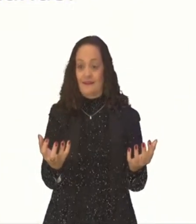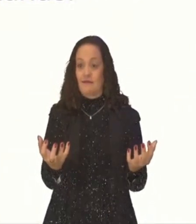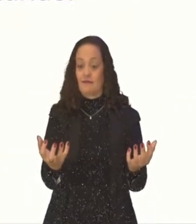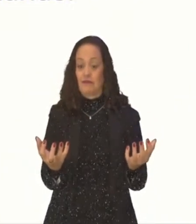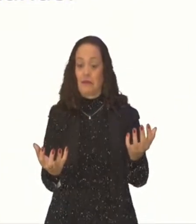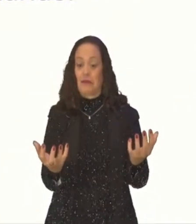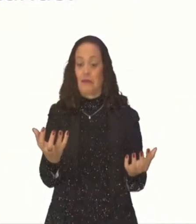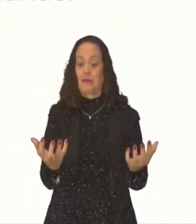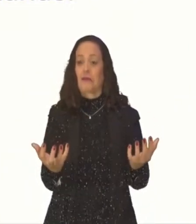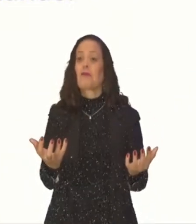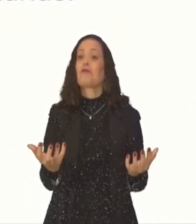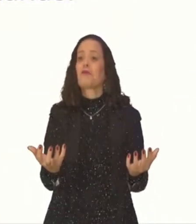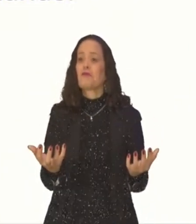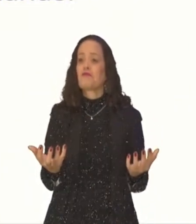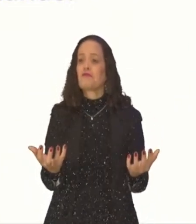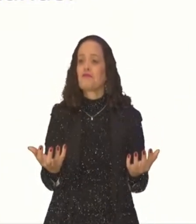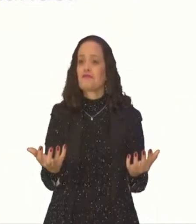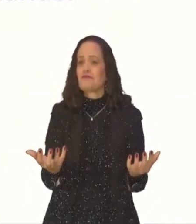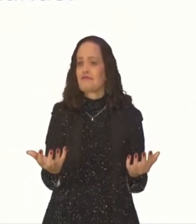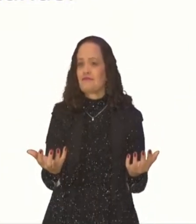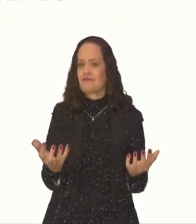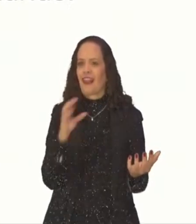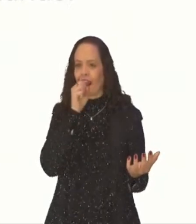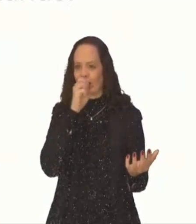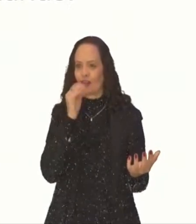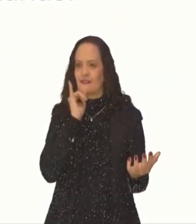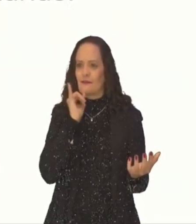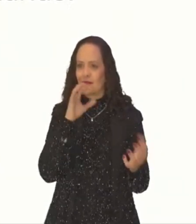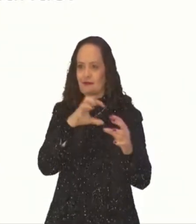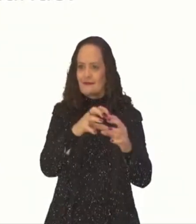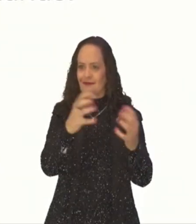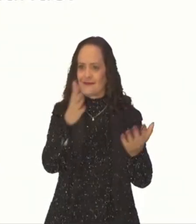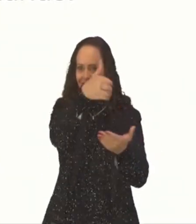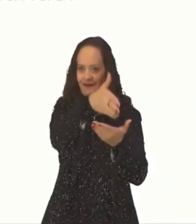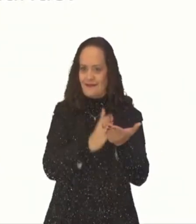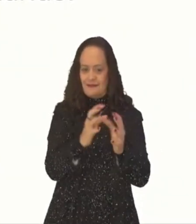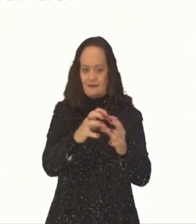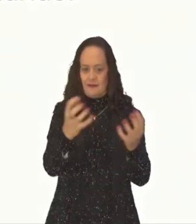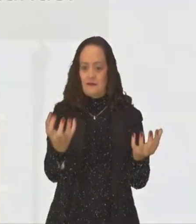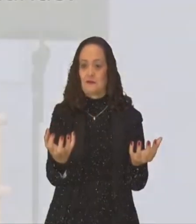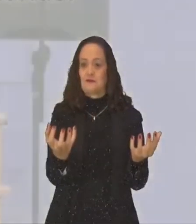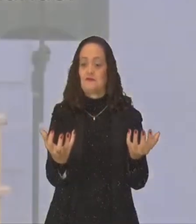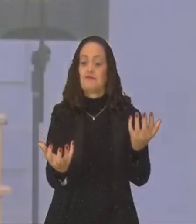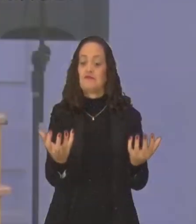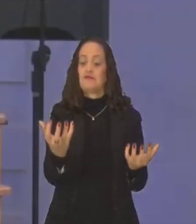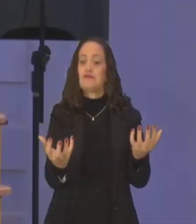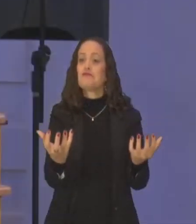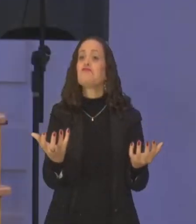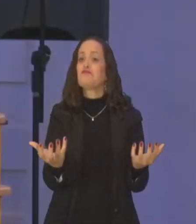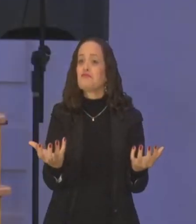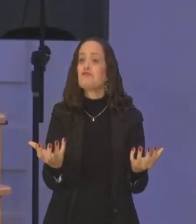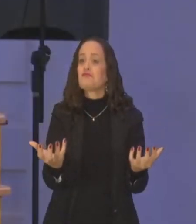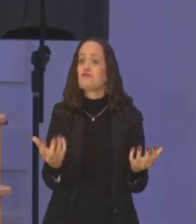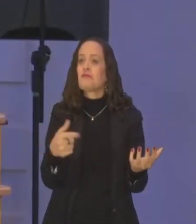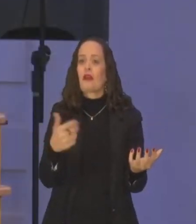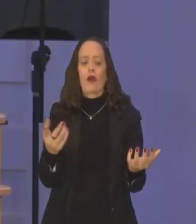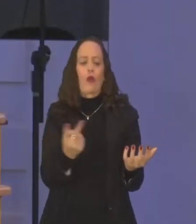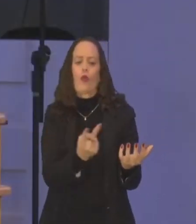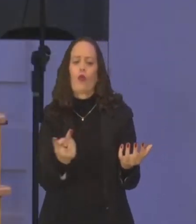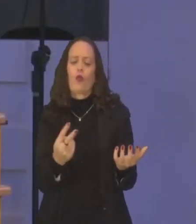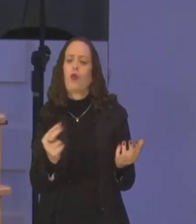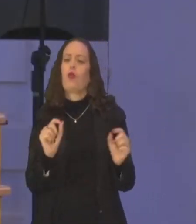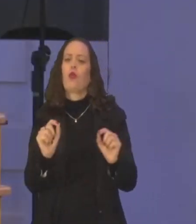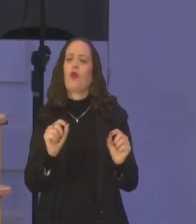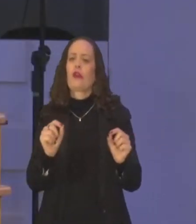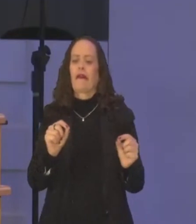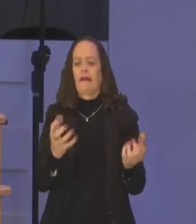com 2 lados ou 2 gumes, ela poderia não apenas a cortar a heresia dos nicolaítas,